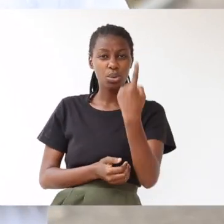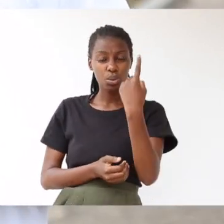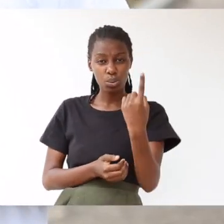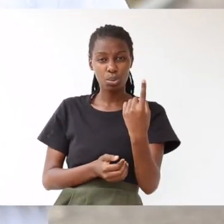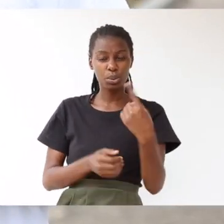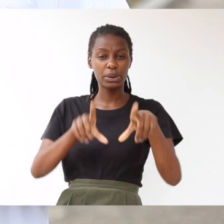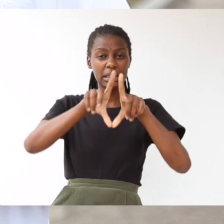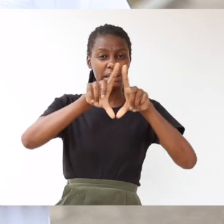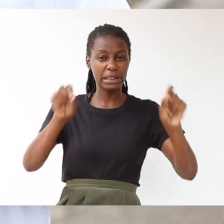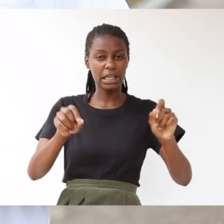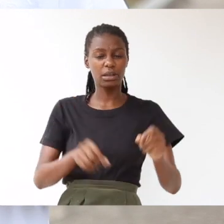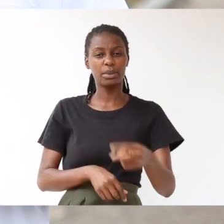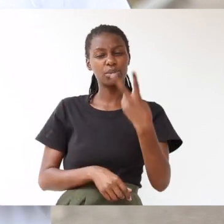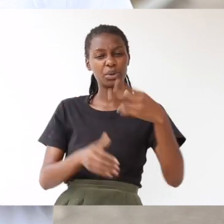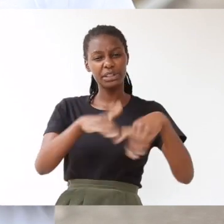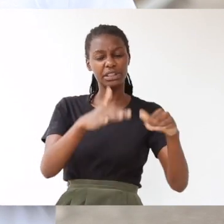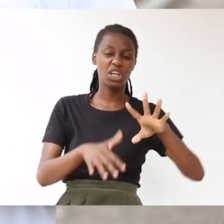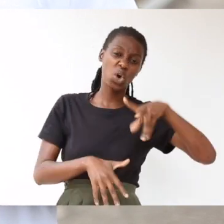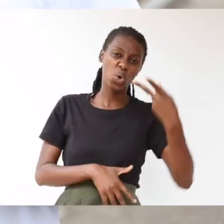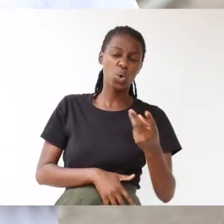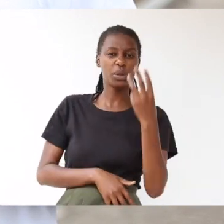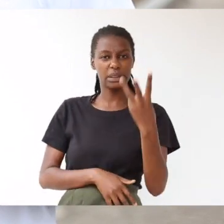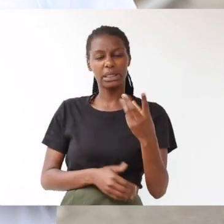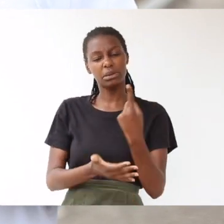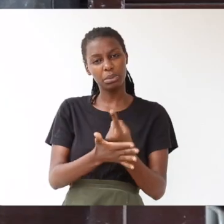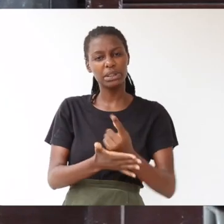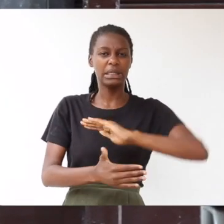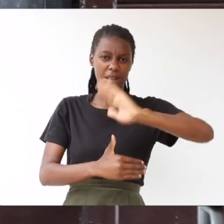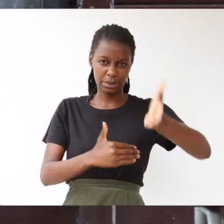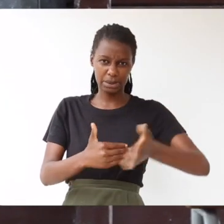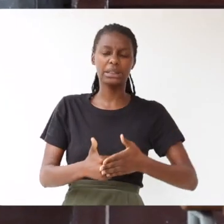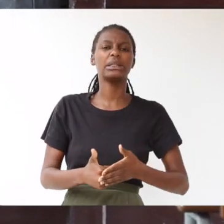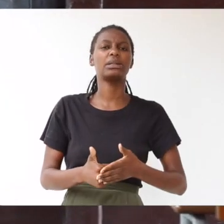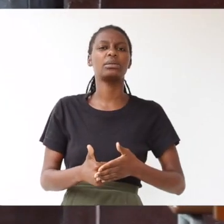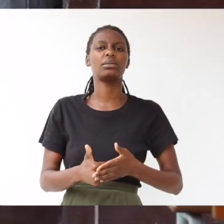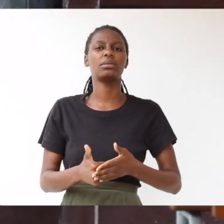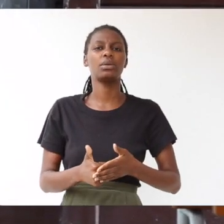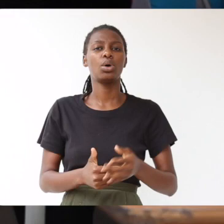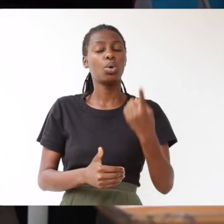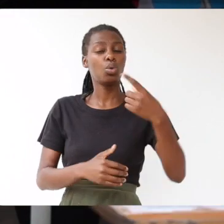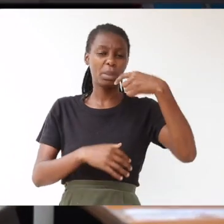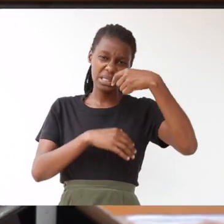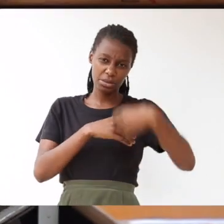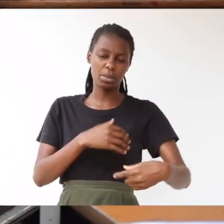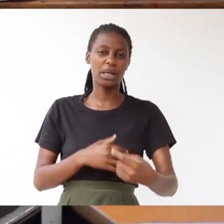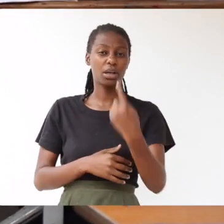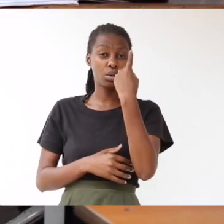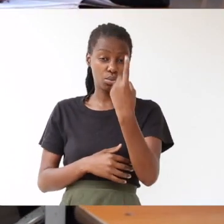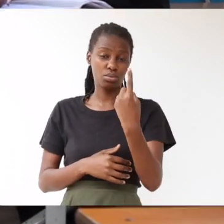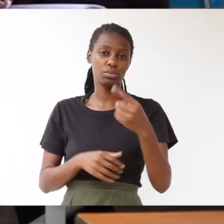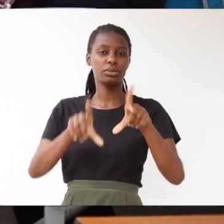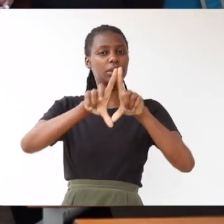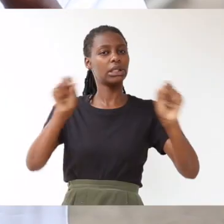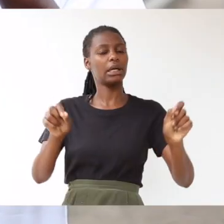em 2 dias ou 3. Portanto, tenho que repetir 2, 3 dias. Numa semana, podia só dar um